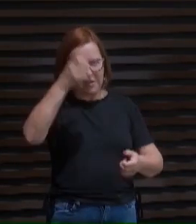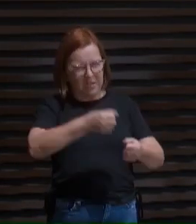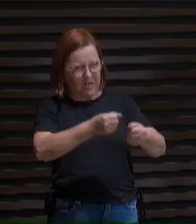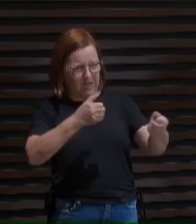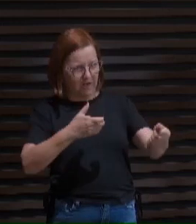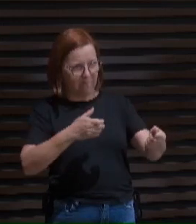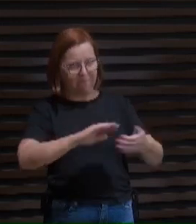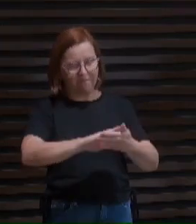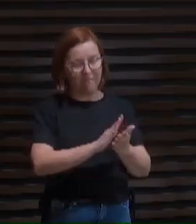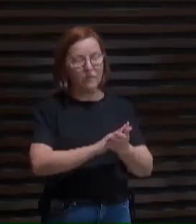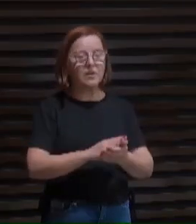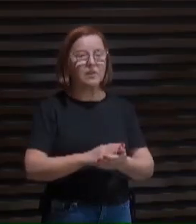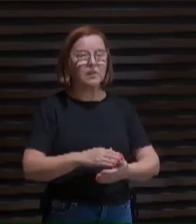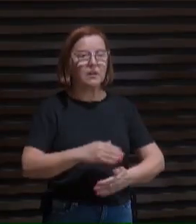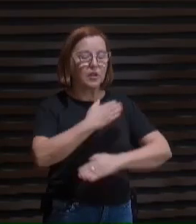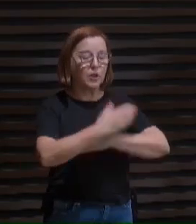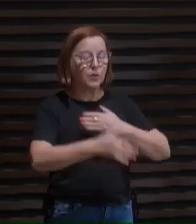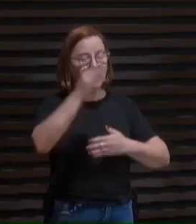Esse escudo da fé é o quê?